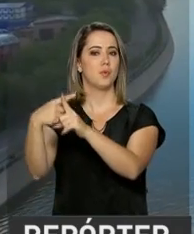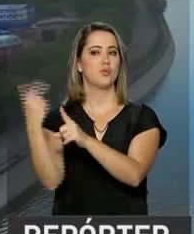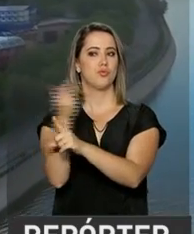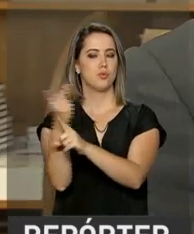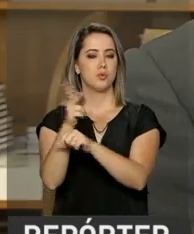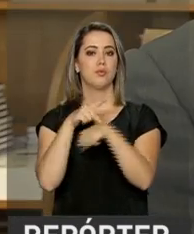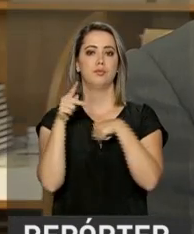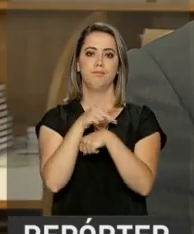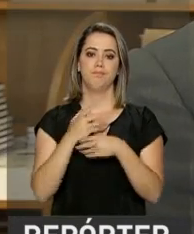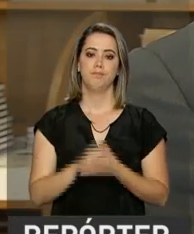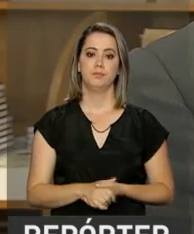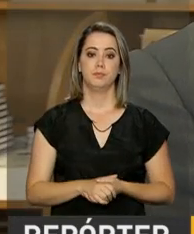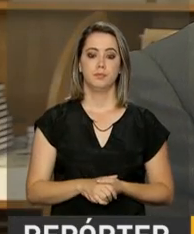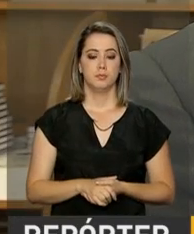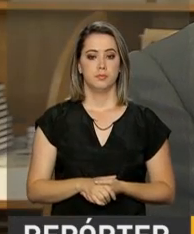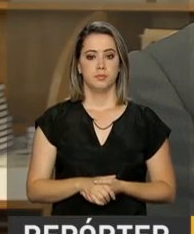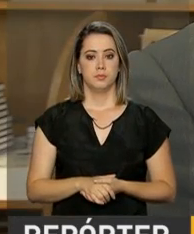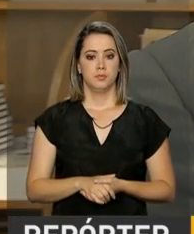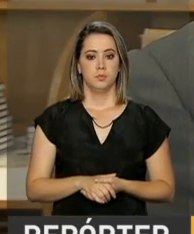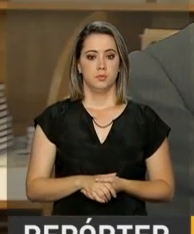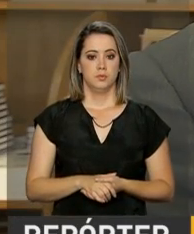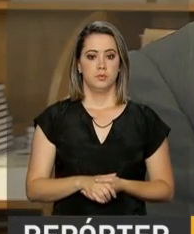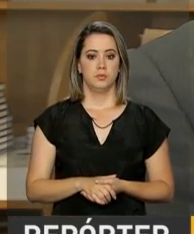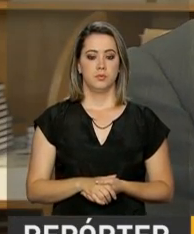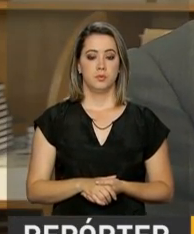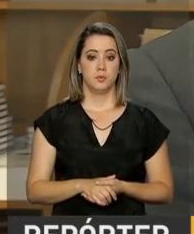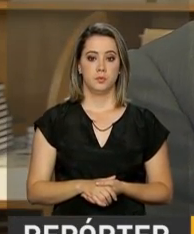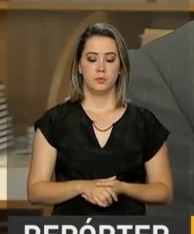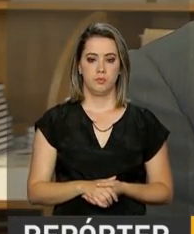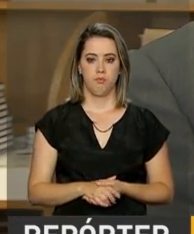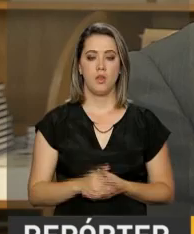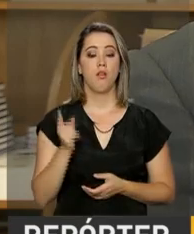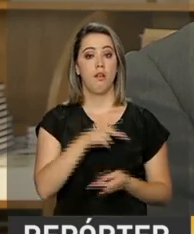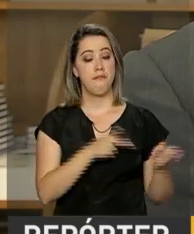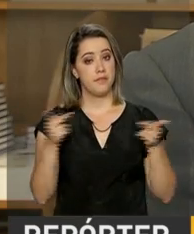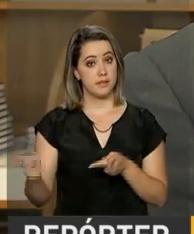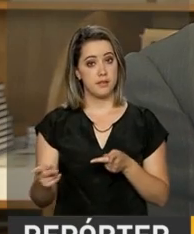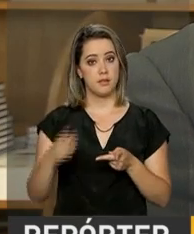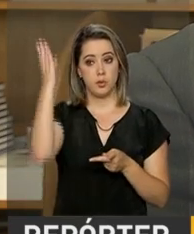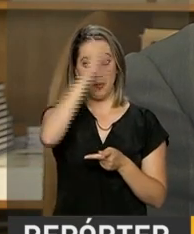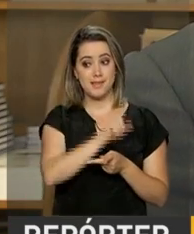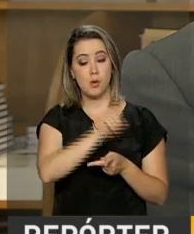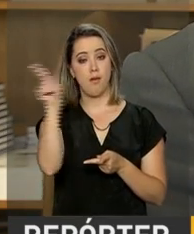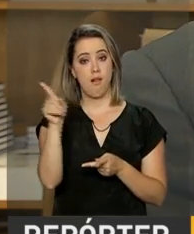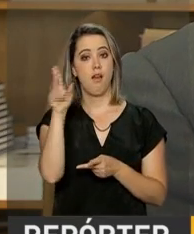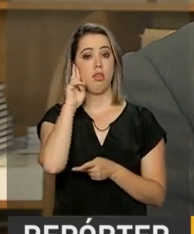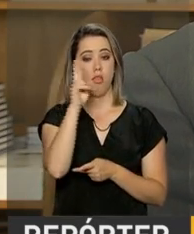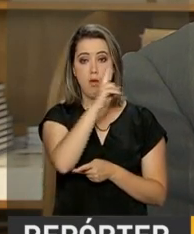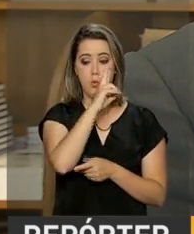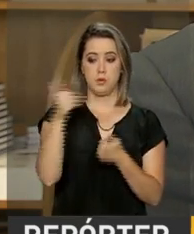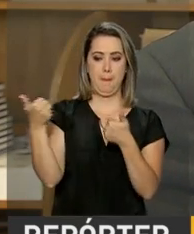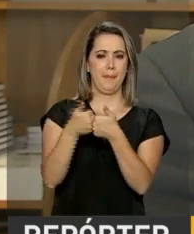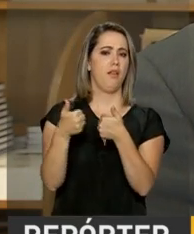países a visita traz uma não só expansão do mercado né uma uma aproximação